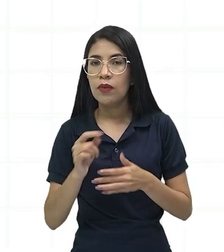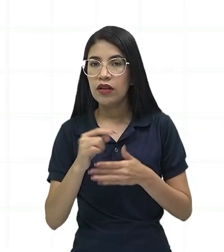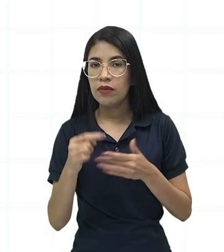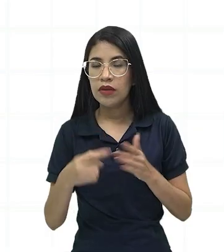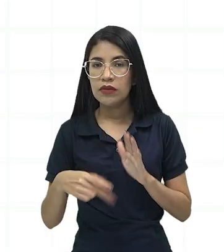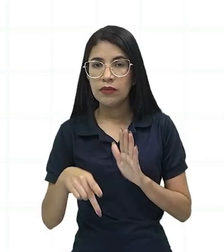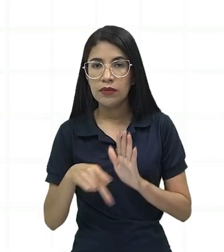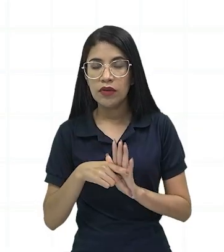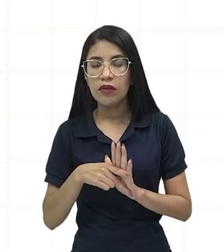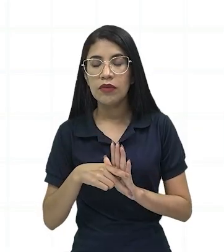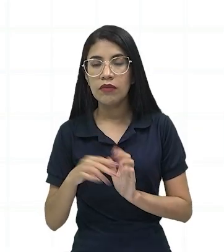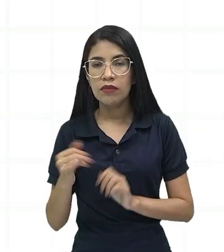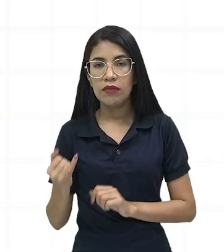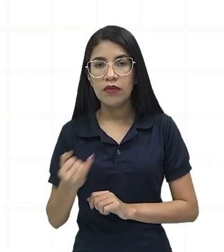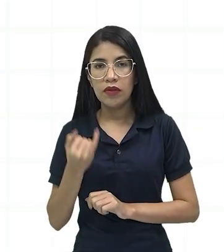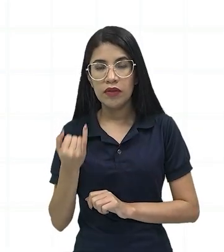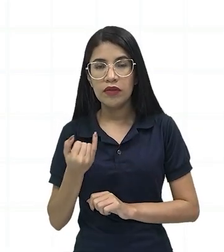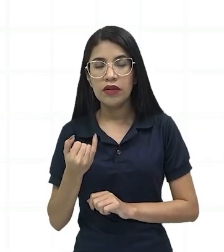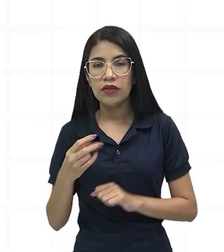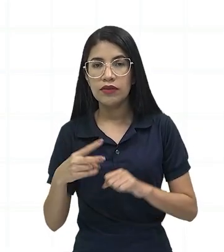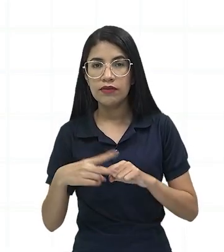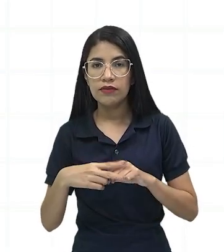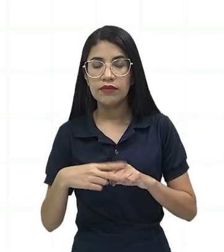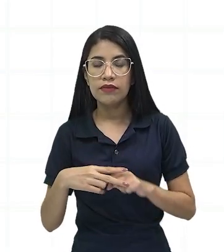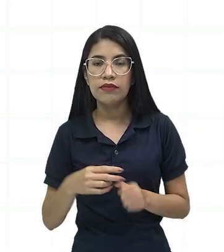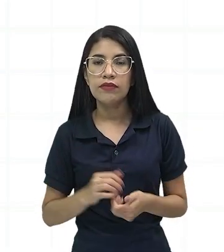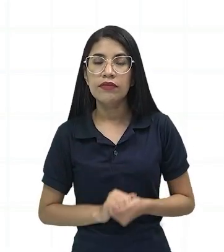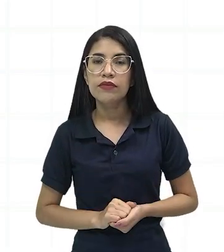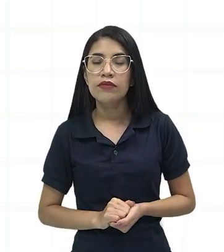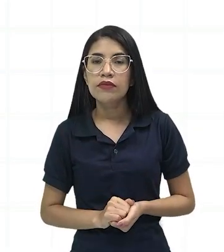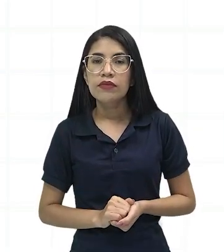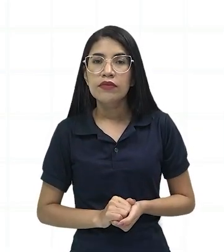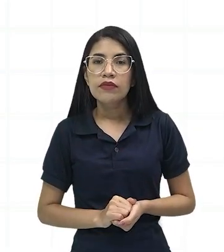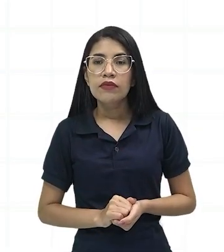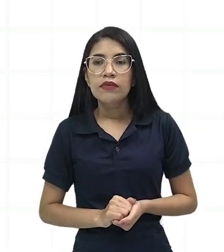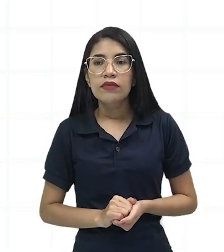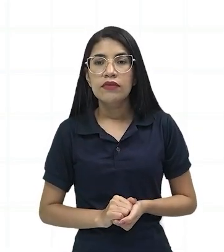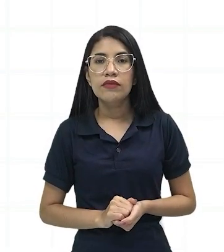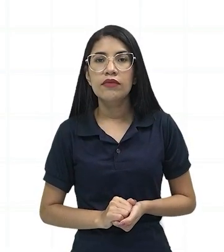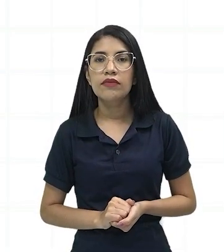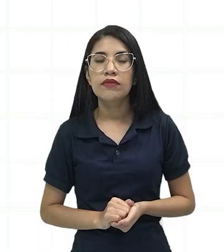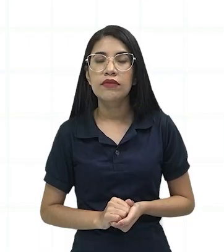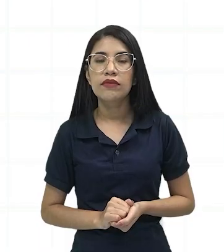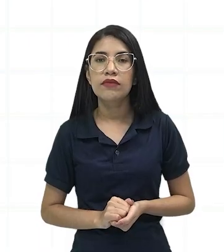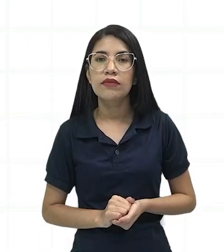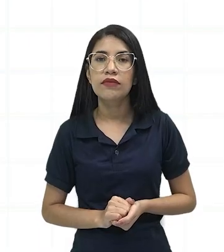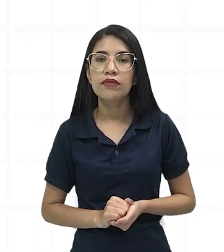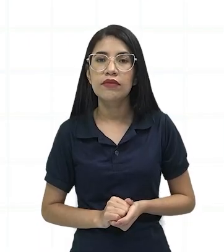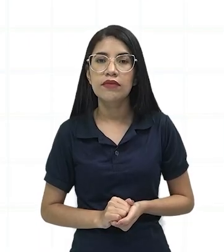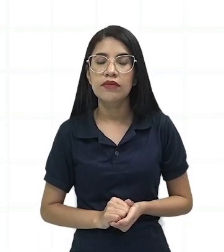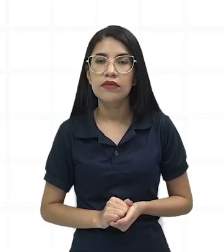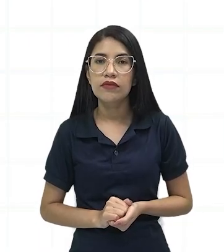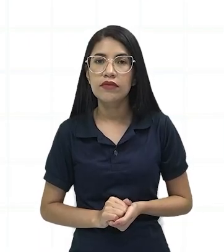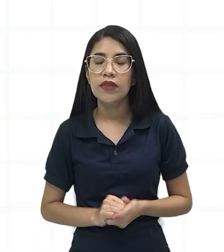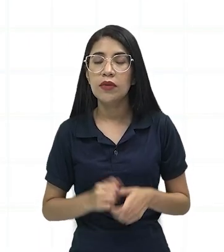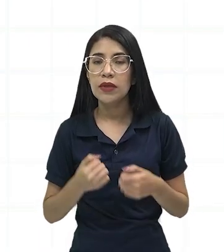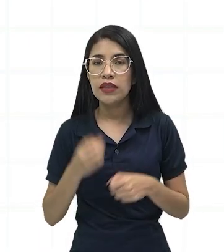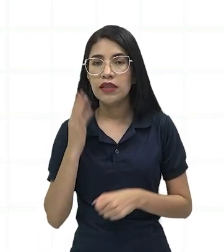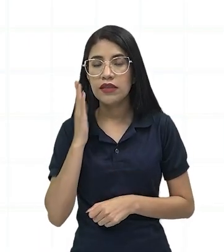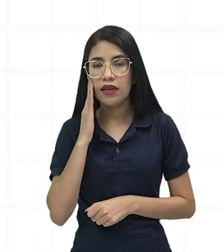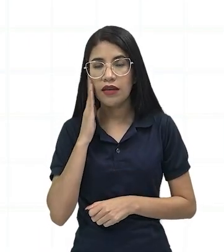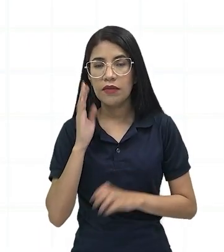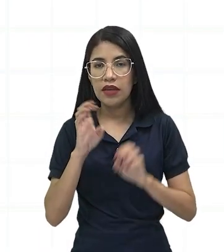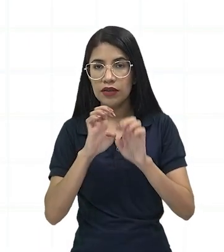elemento importante do nosso verbo, certo? Então, a gente precisa entender um pouquinho dessa estrutura para saber as suas